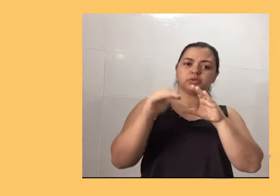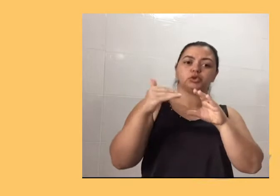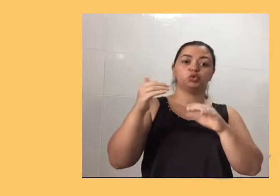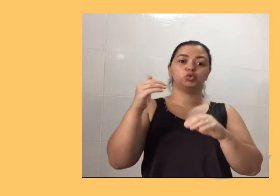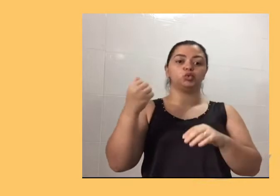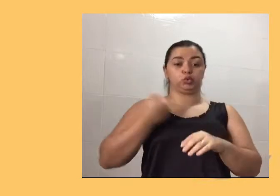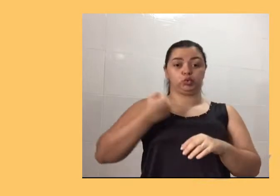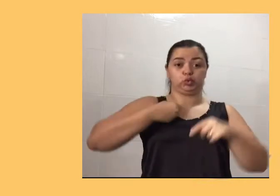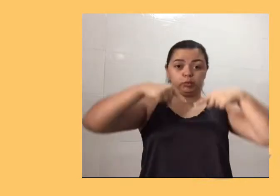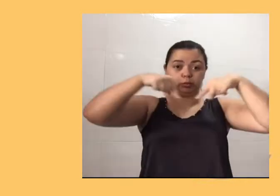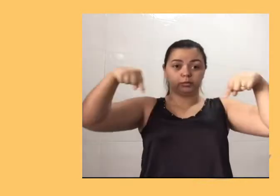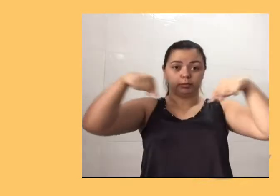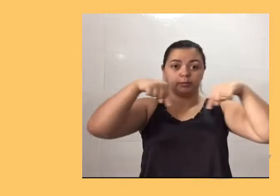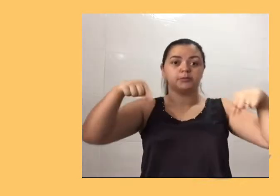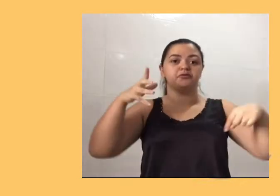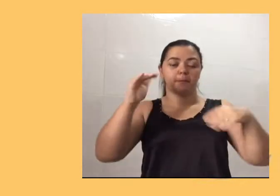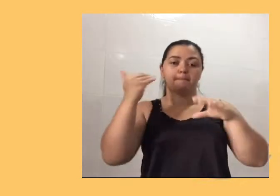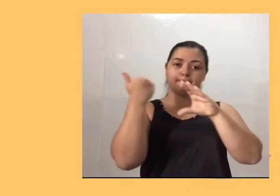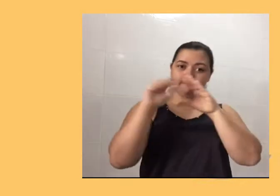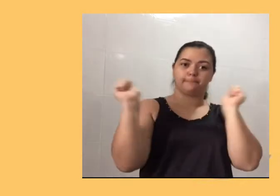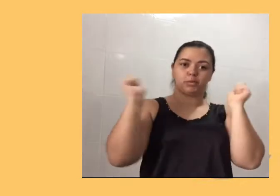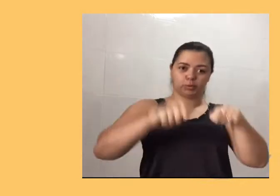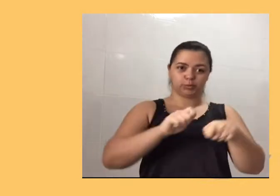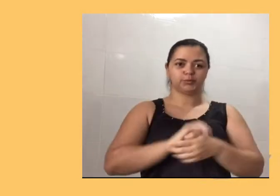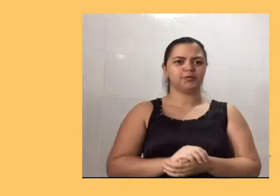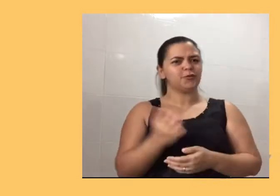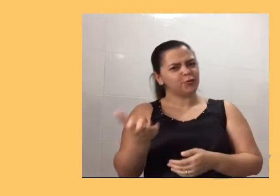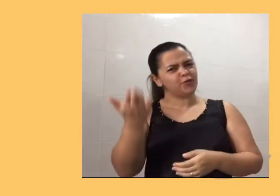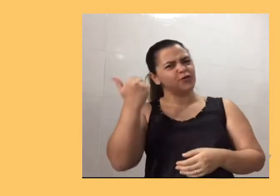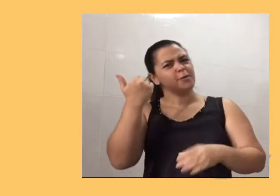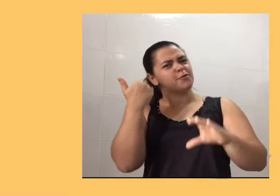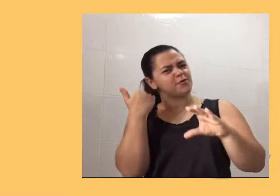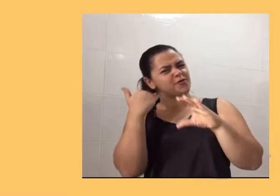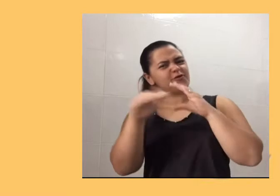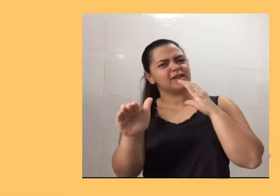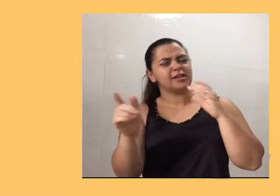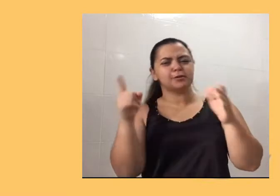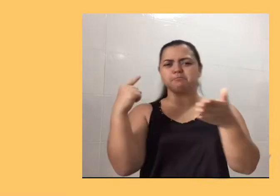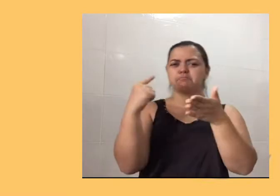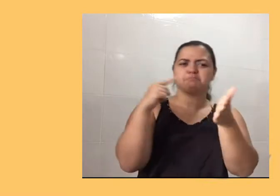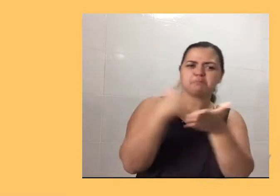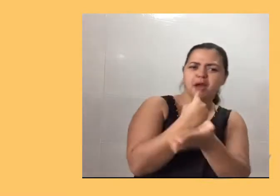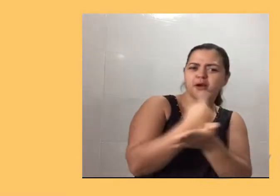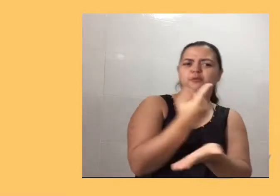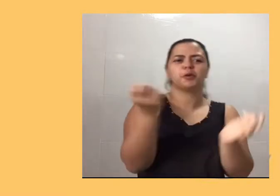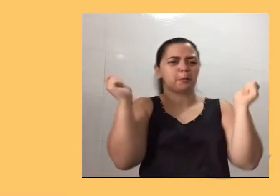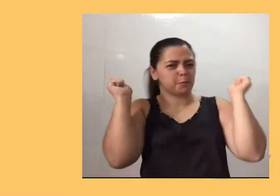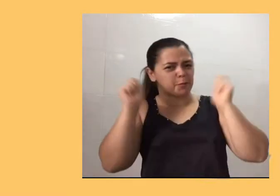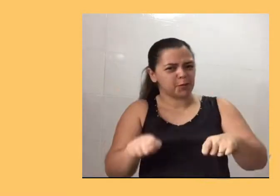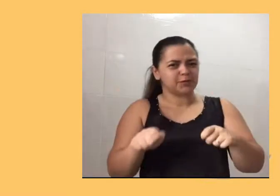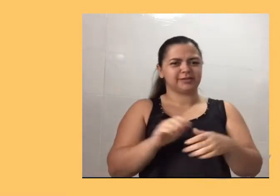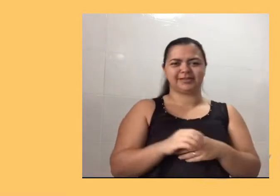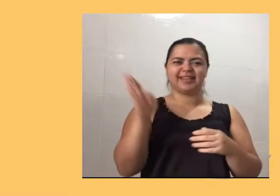telefones que você pode enviar seu vídeo. Vamos lá, crianças. Vamos enviar vídeos, perguntas, vamos continuar nessa interação tão legal,